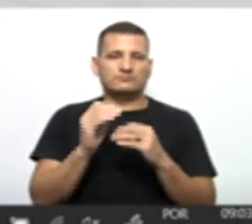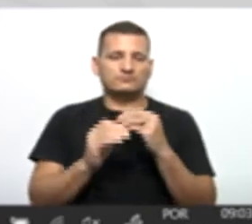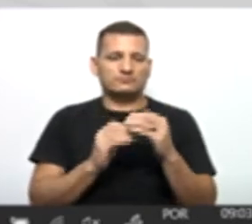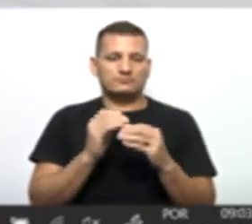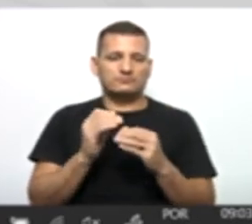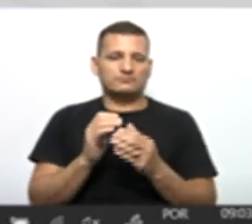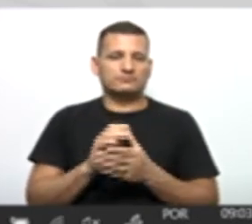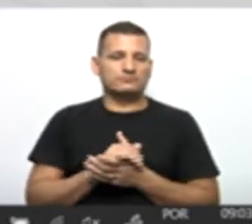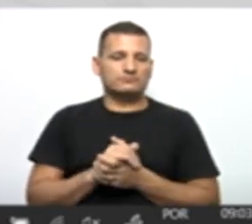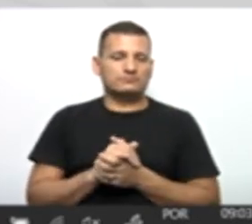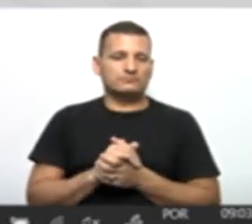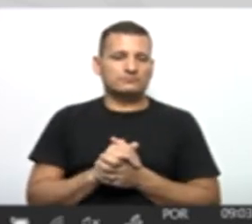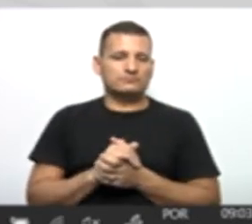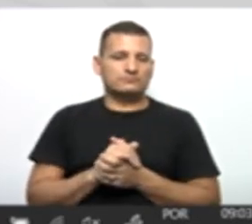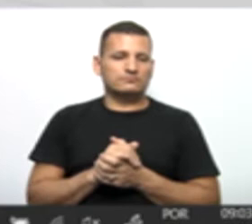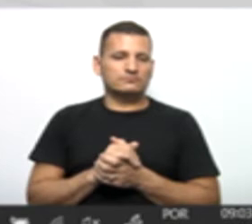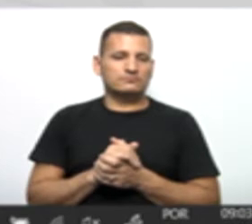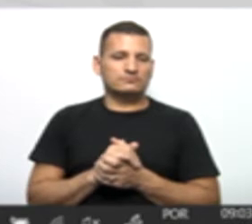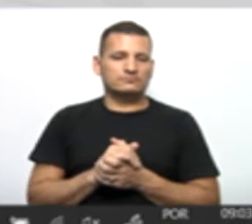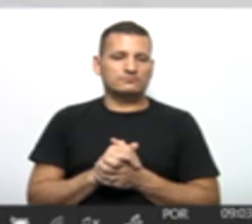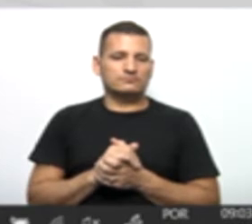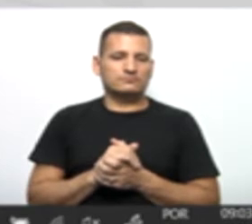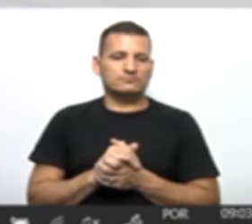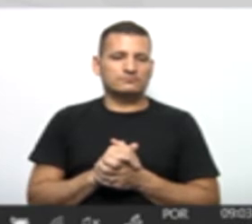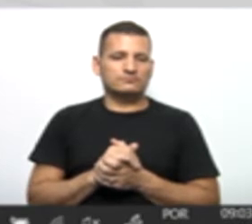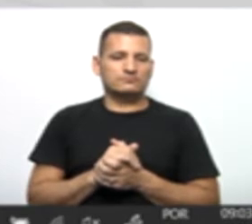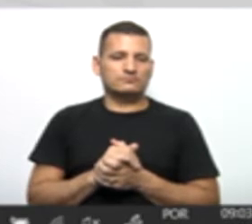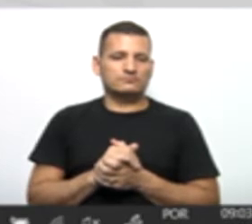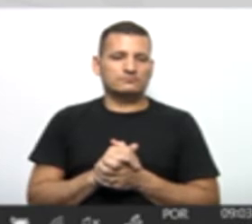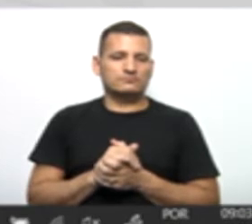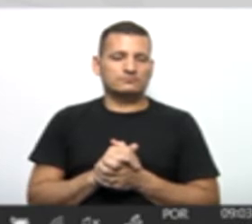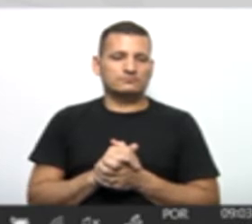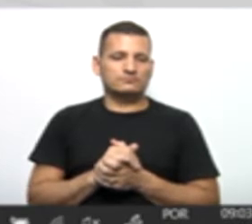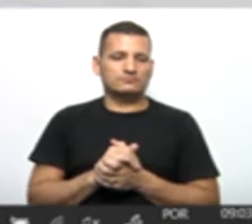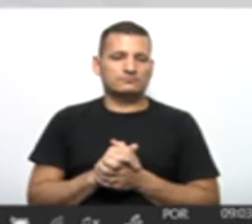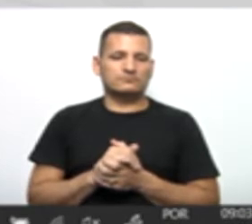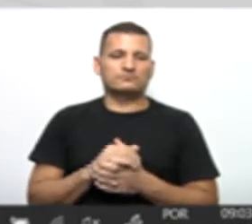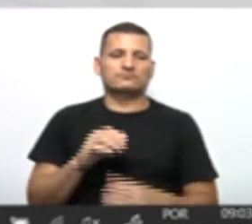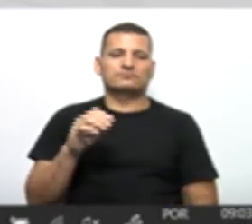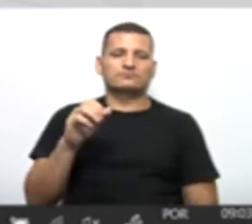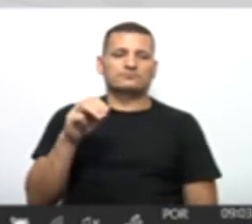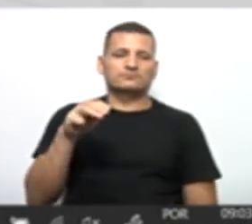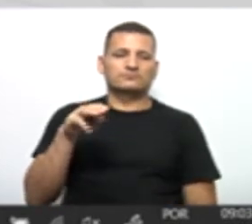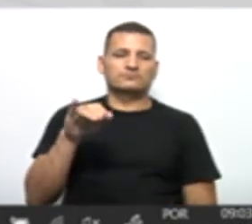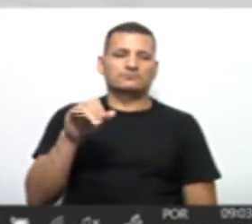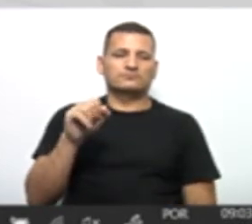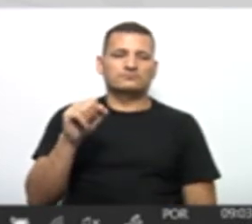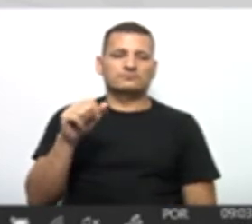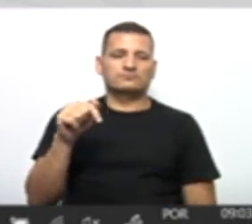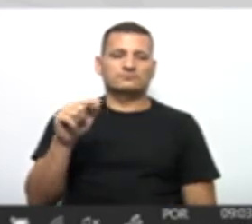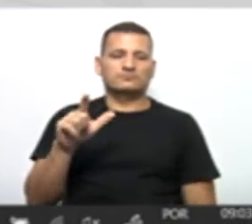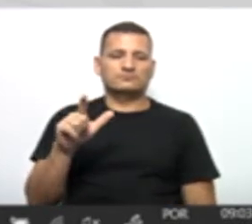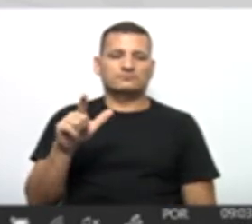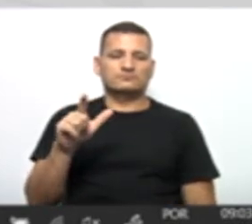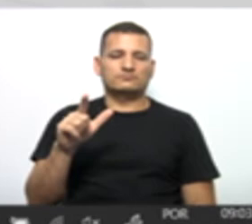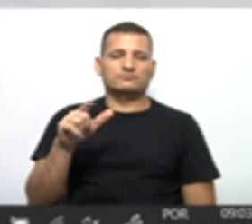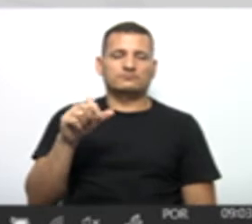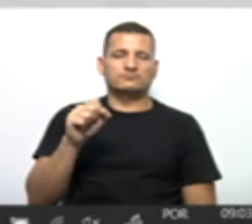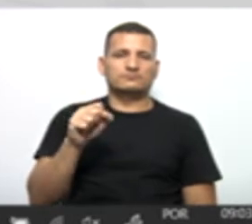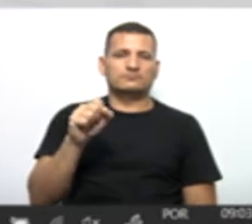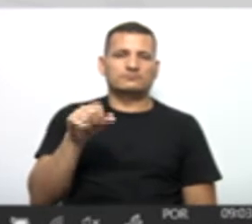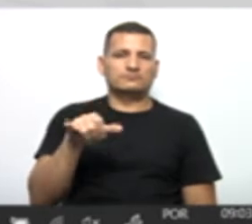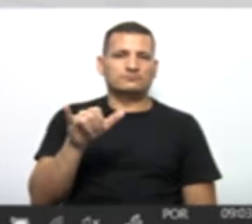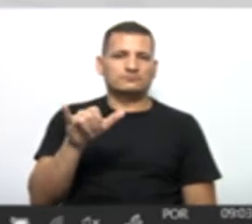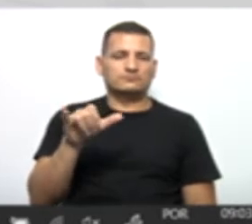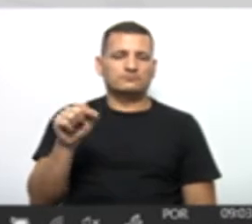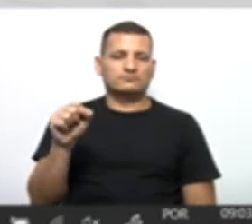Information Schema, que está aqui, o próprio banco MySQL, o Performance Schema e o SYS. Esses,